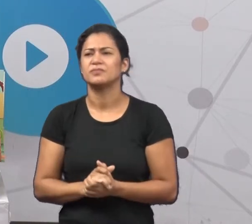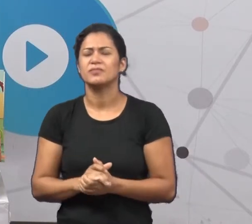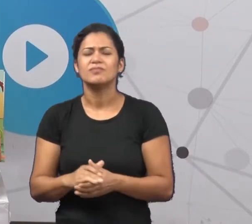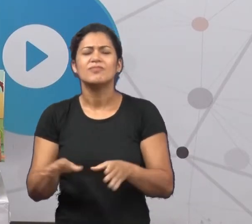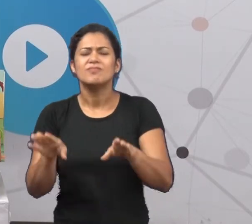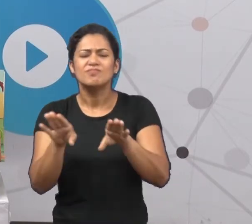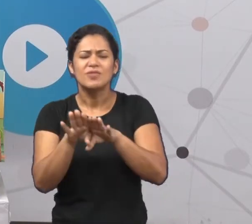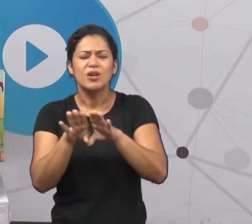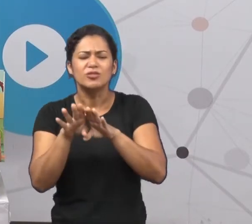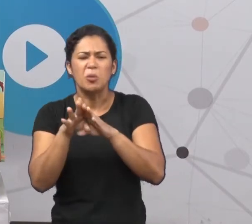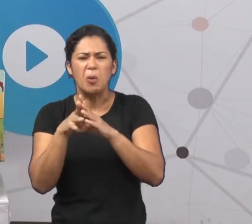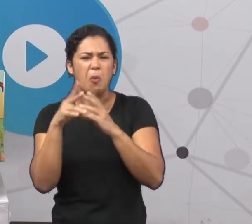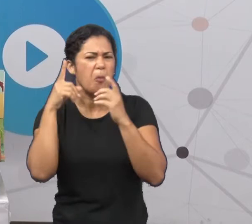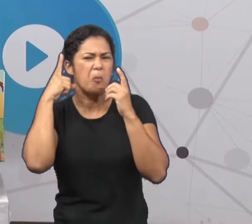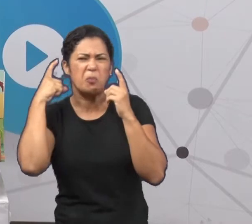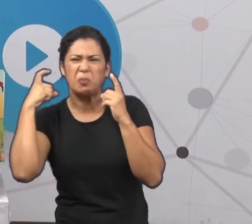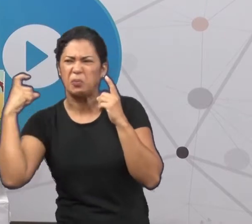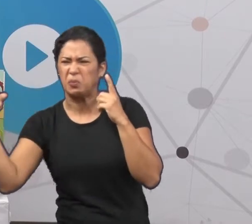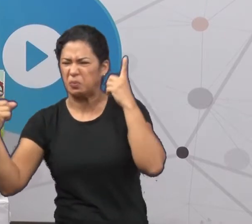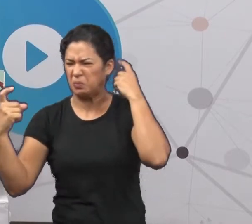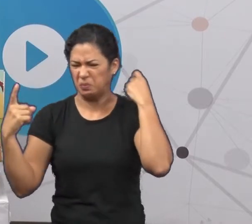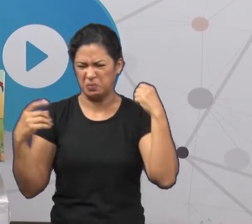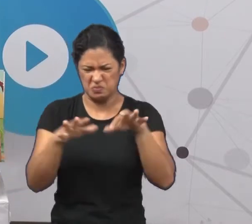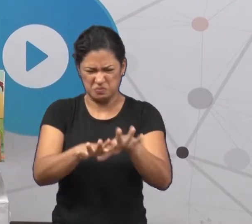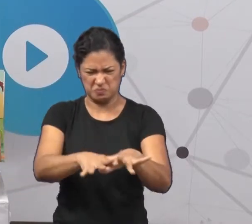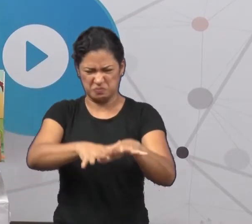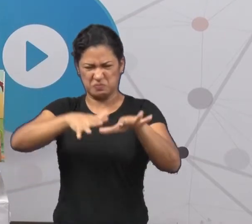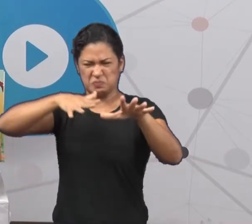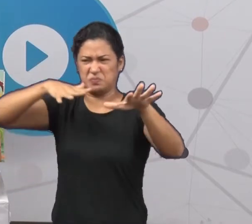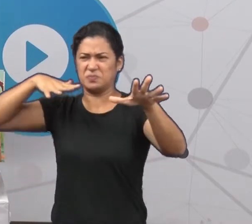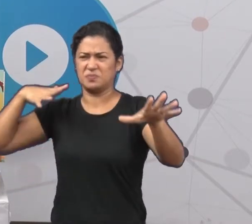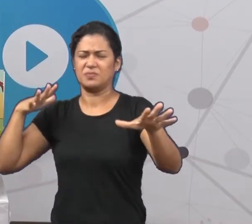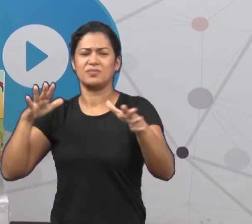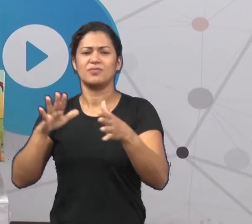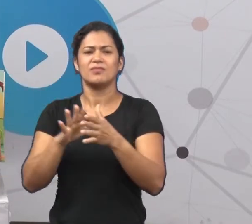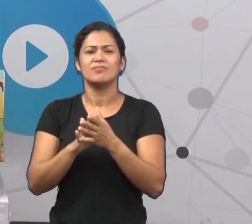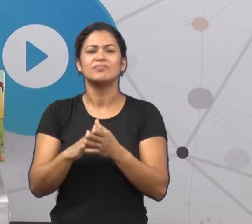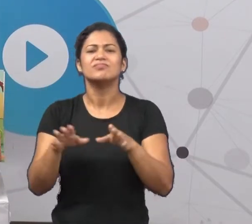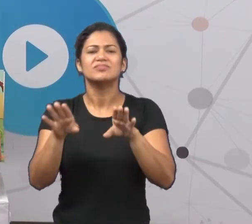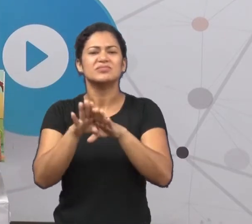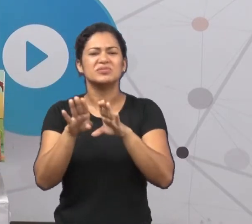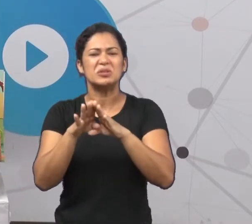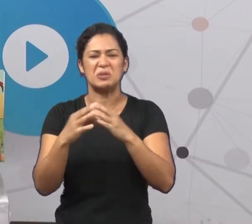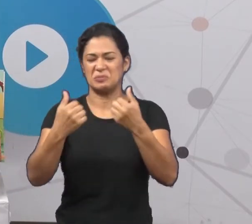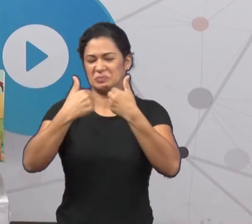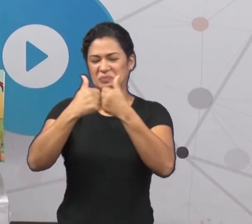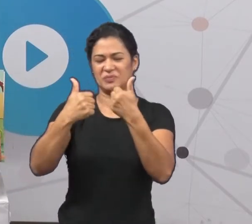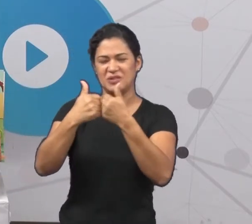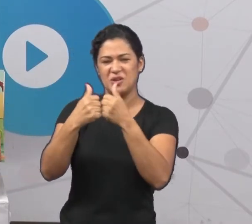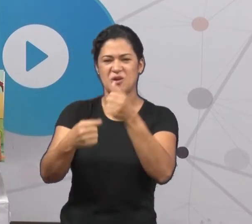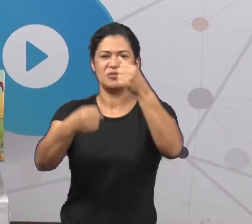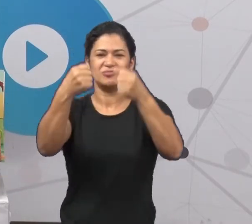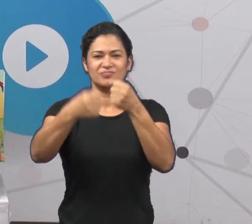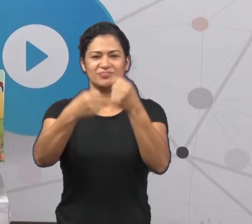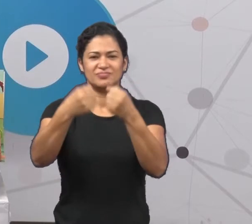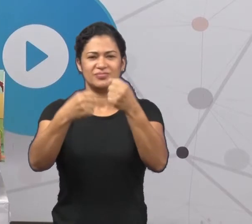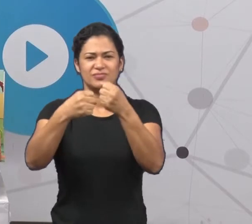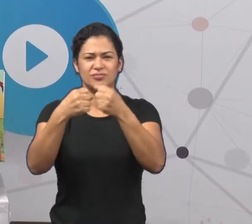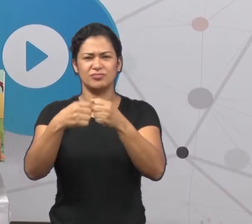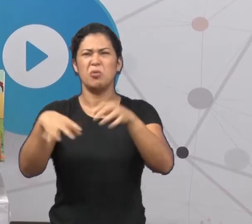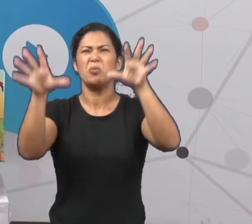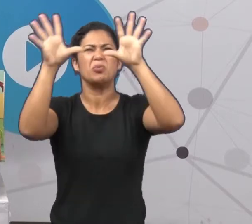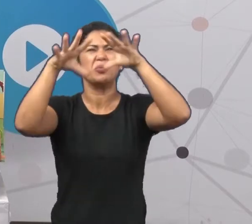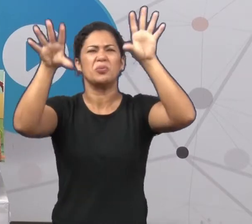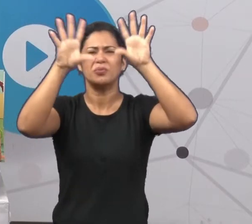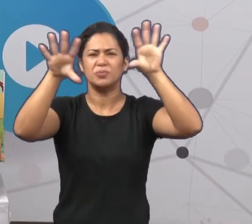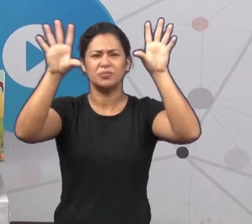tem a poluição sonora, o barulho dos carros, o barulho de carros, de ônibus, tem muita fumaça,